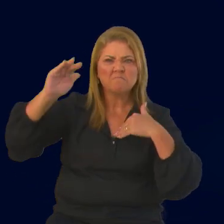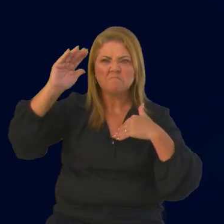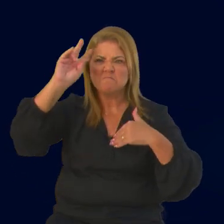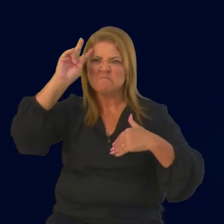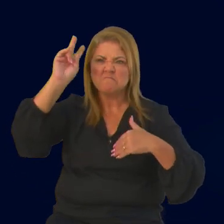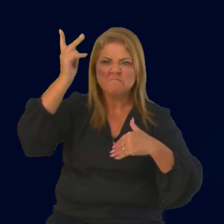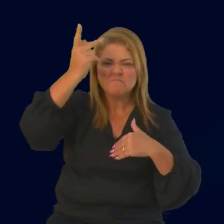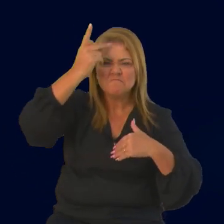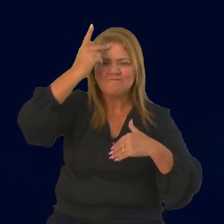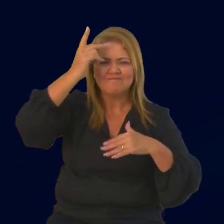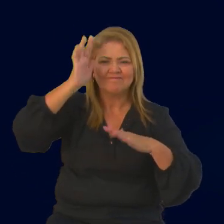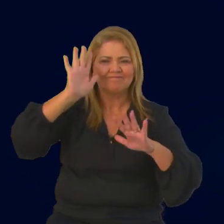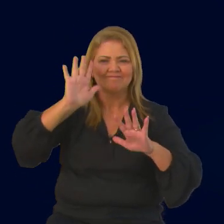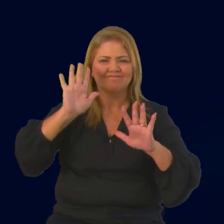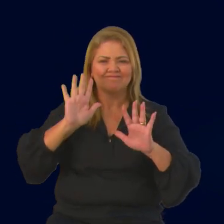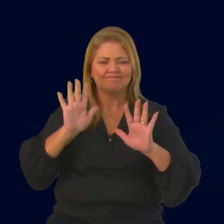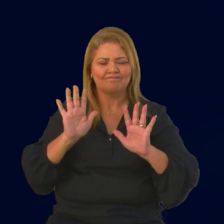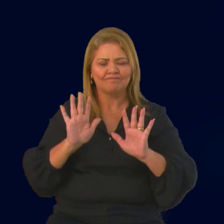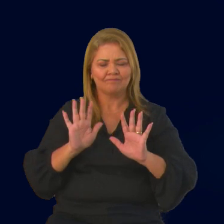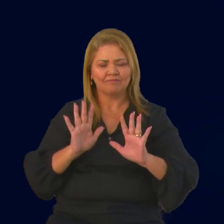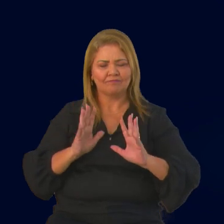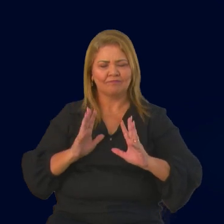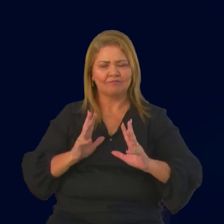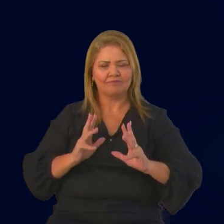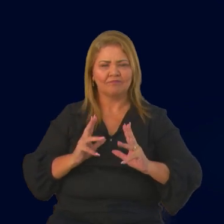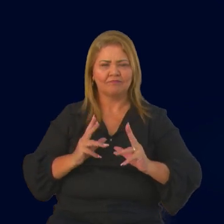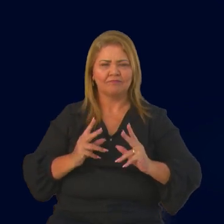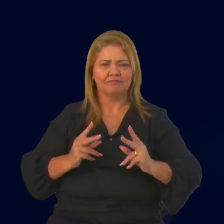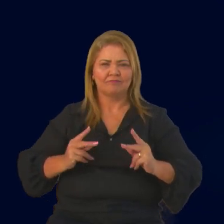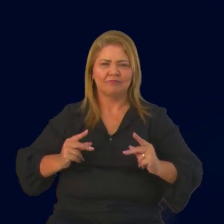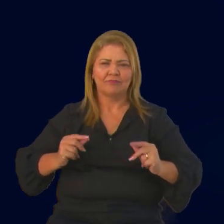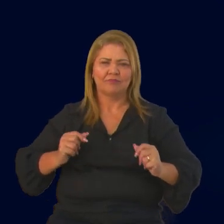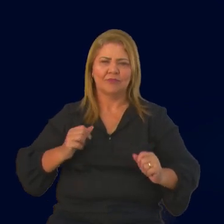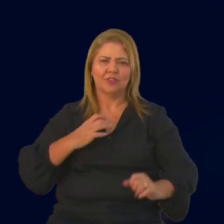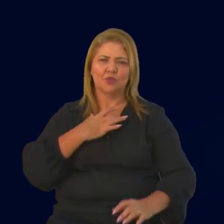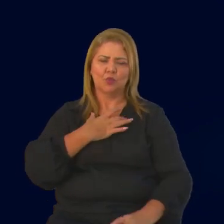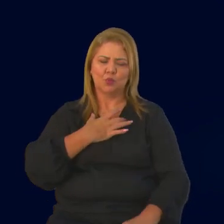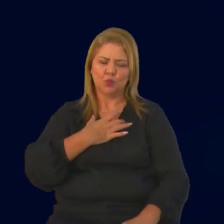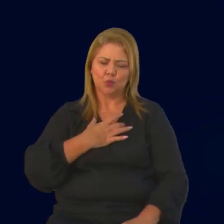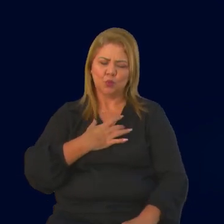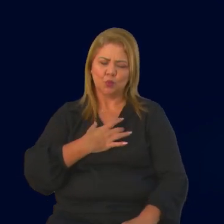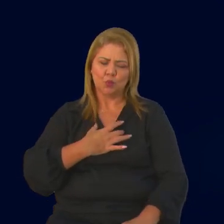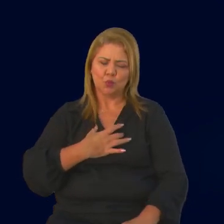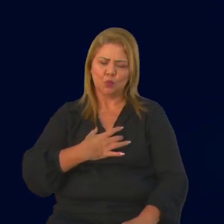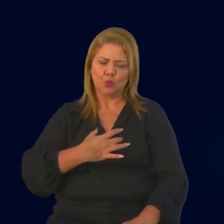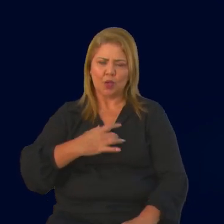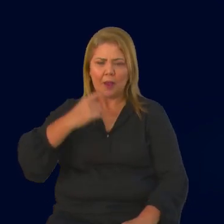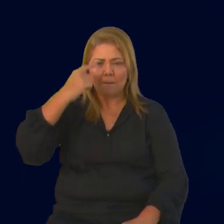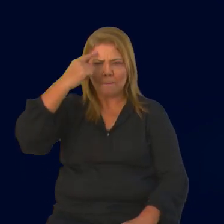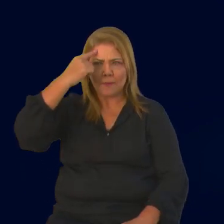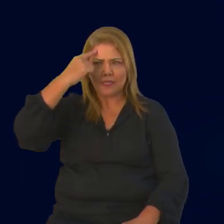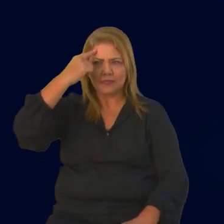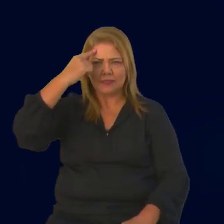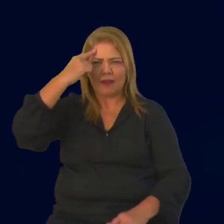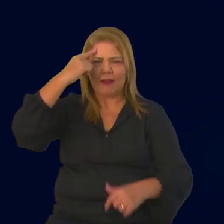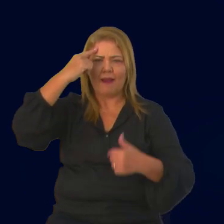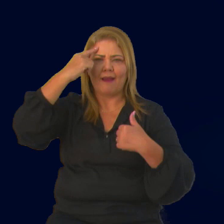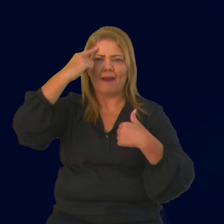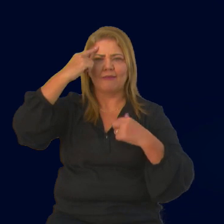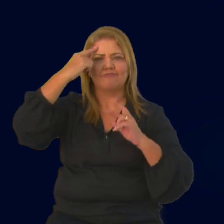Então, lembrem disso, gente. Você não precisa dizer tudo o que pensa, mas precisa pensar em tudo que vai dizer.